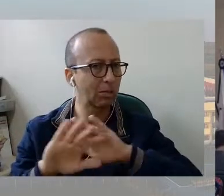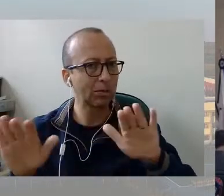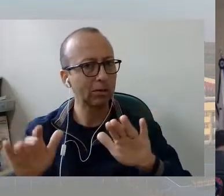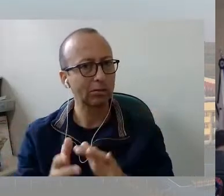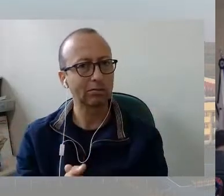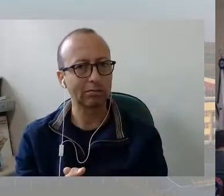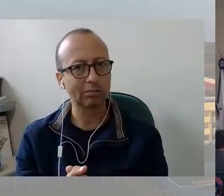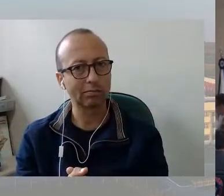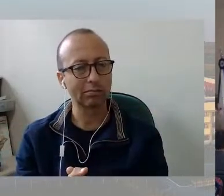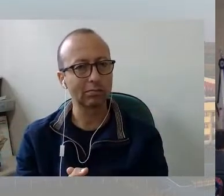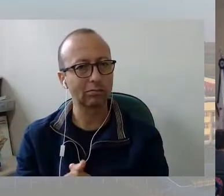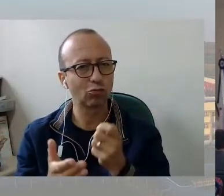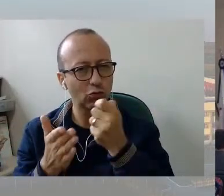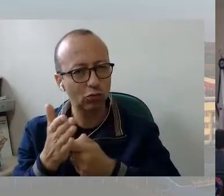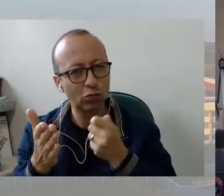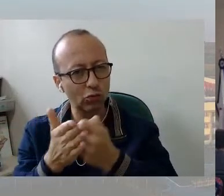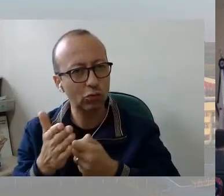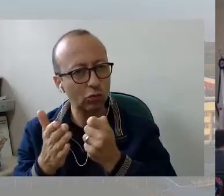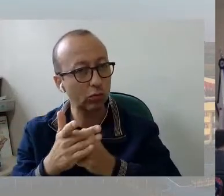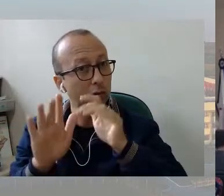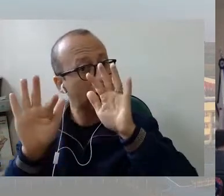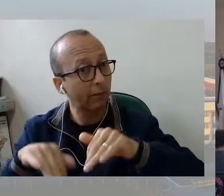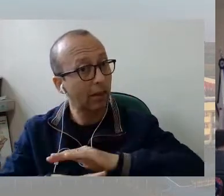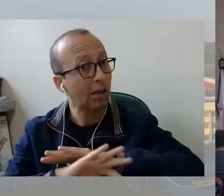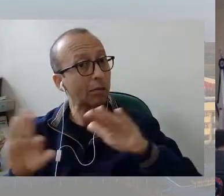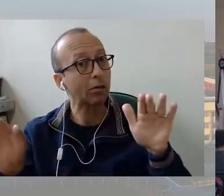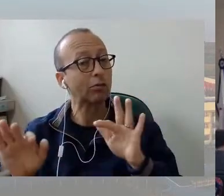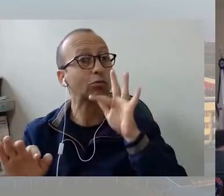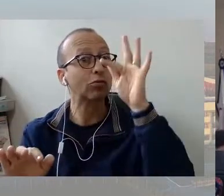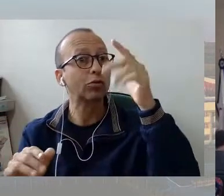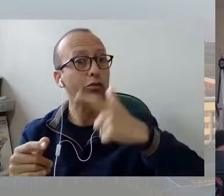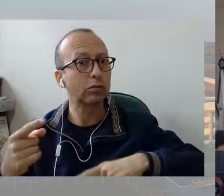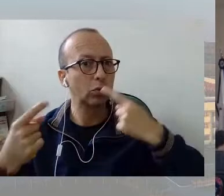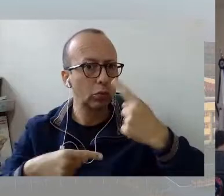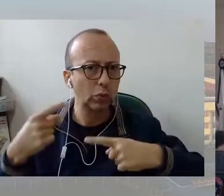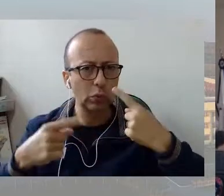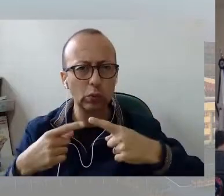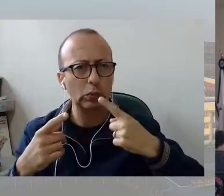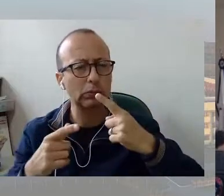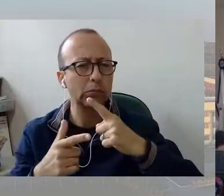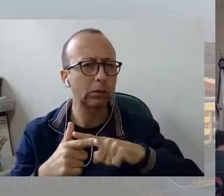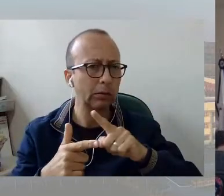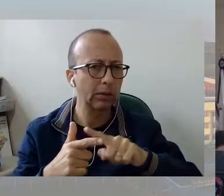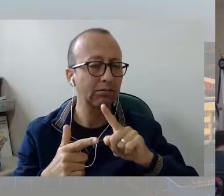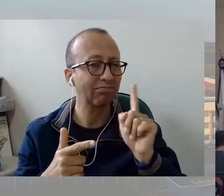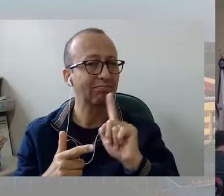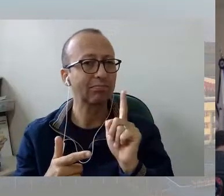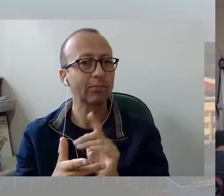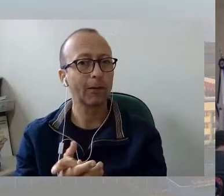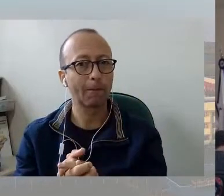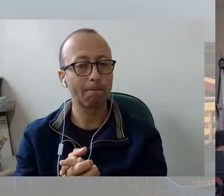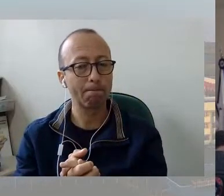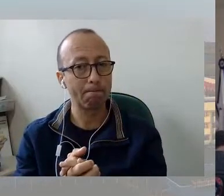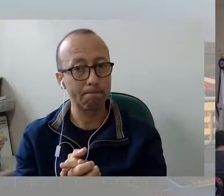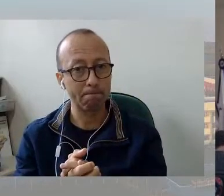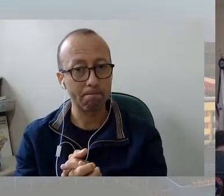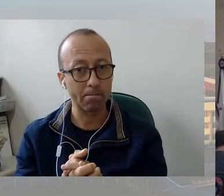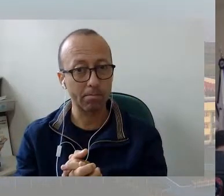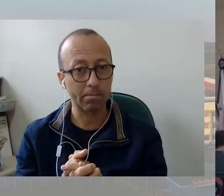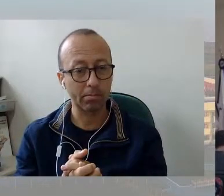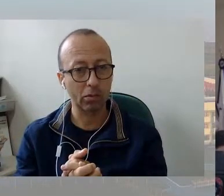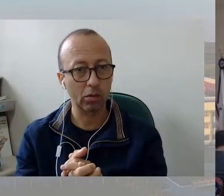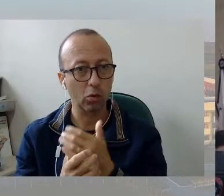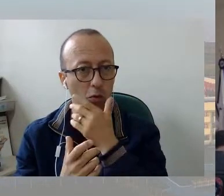isso, e que a gente possa valorizar momentos tão importantes, quando um negro que lutou sozinho, deixou sua